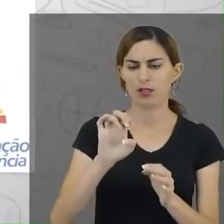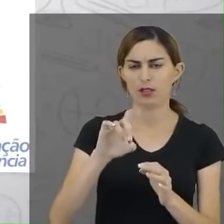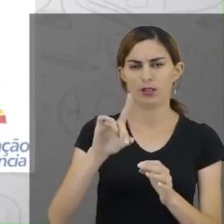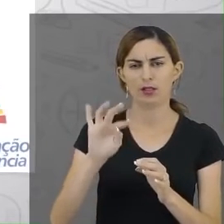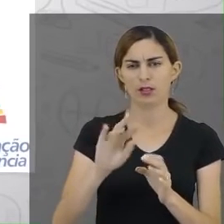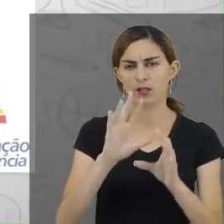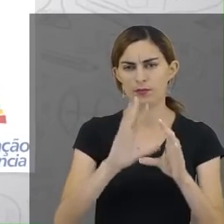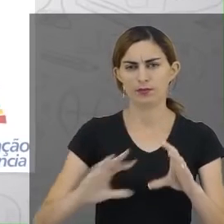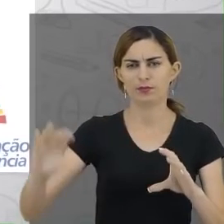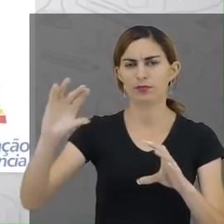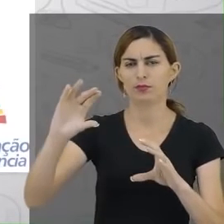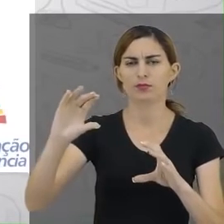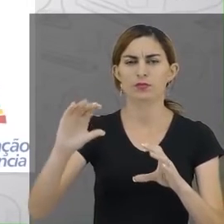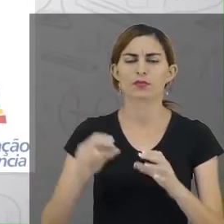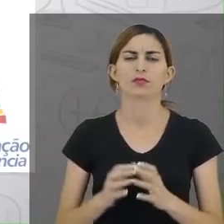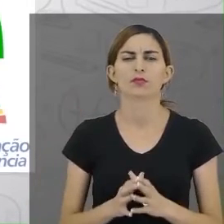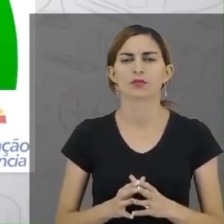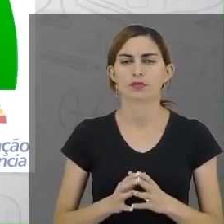e duplicar.